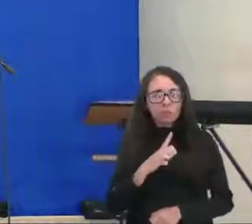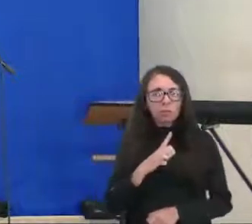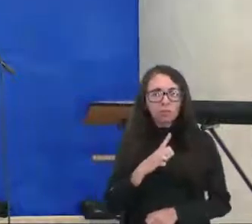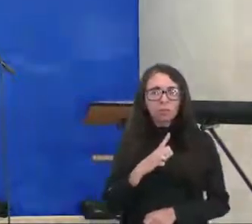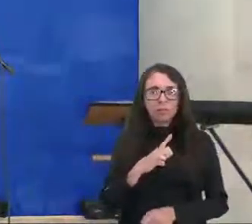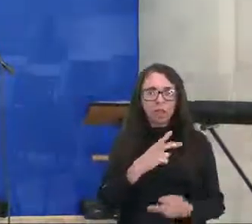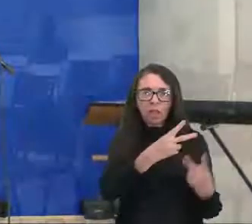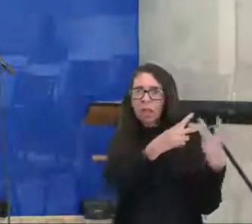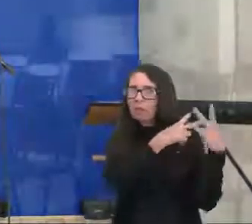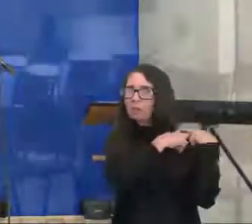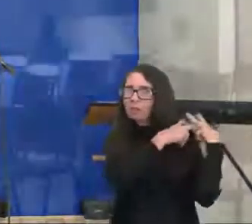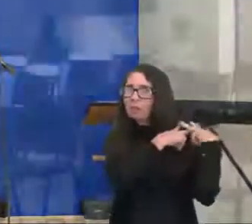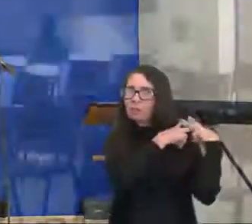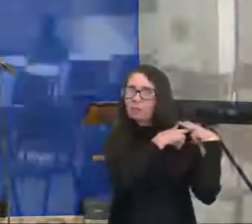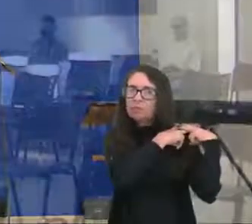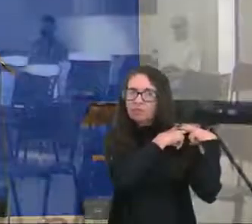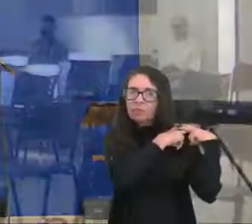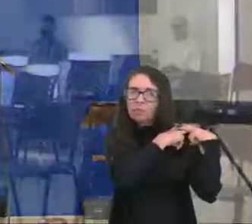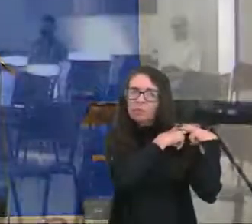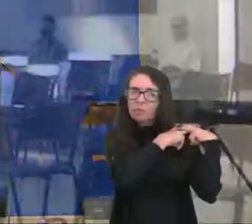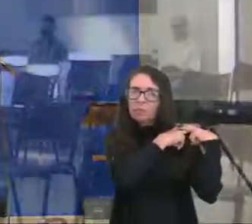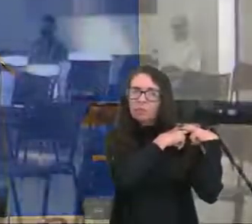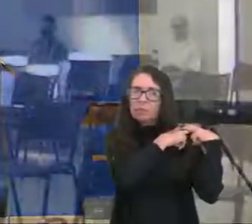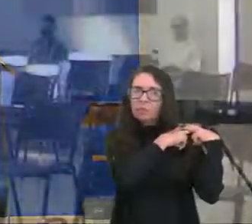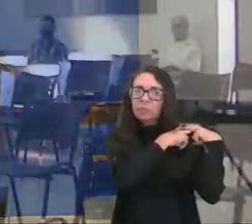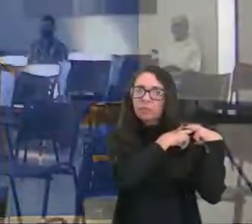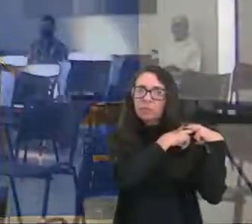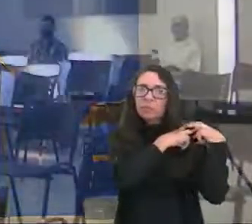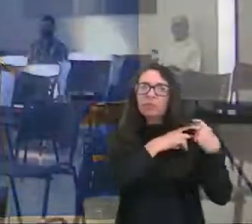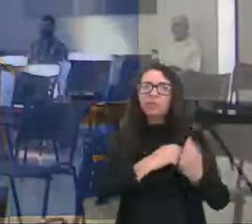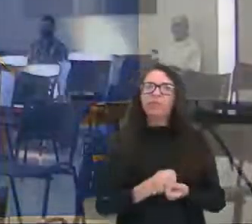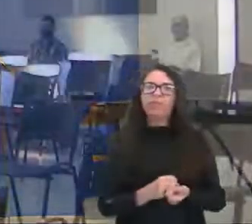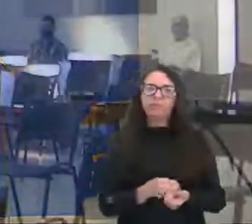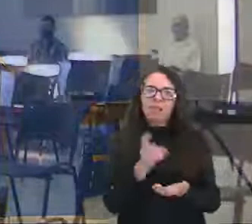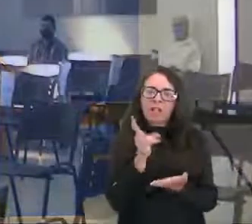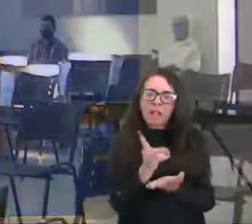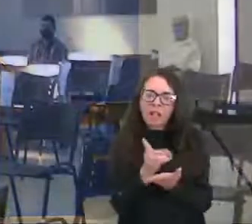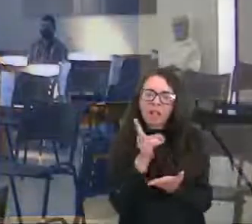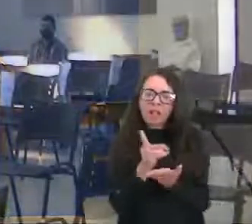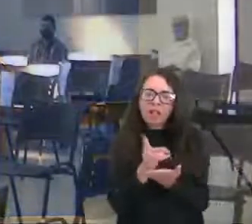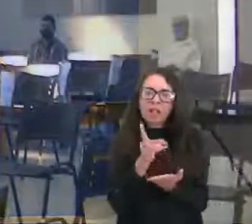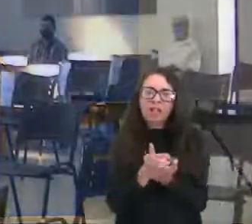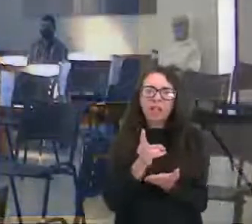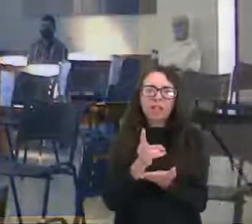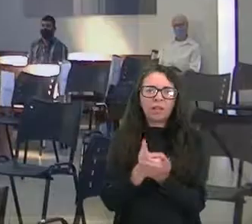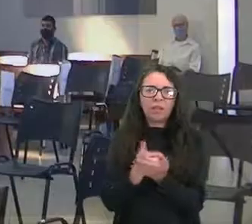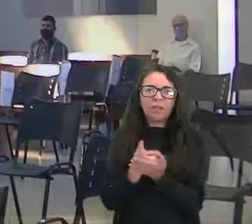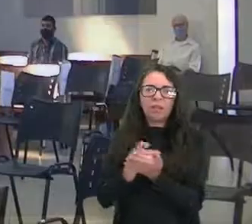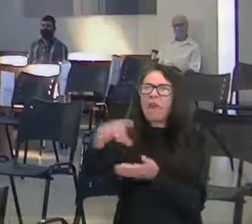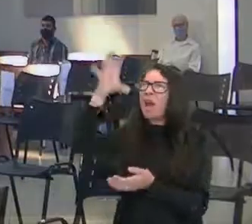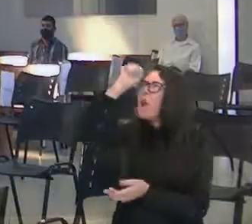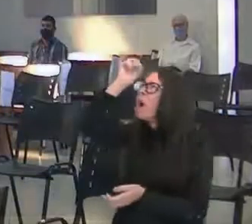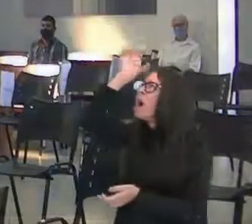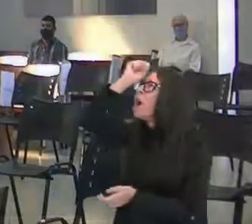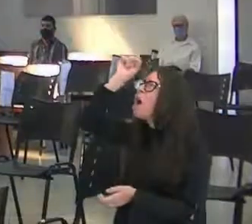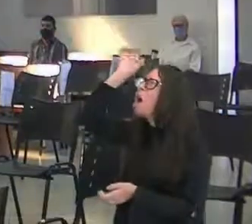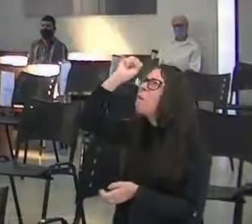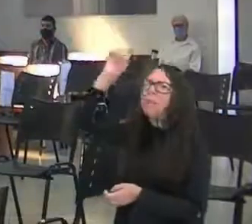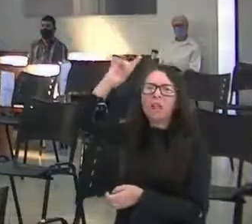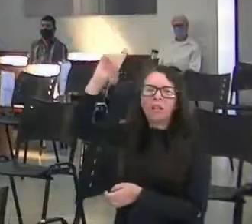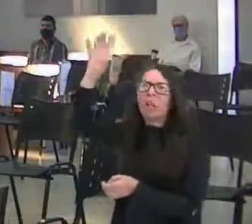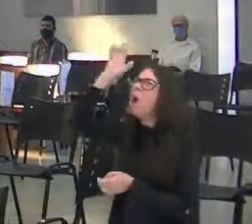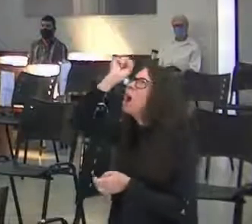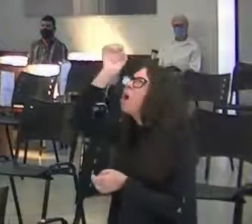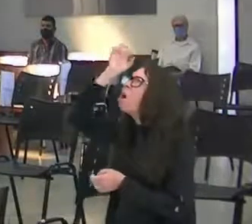dá. Compartilharmos, para que o corpo vai crescendo cada vez mais espiritualmente. E não com uma atitude